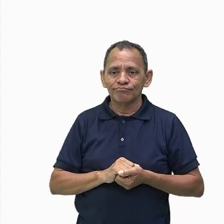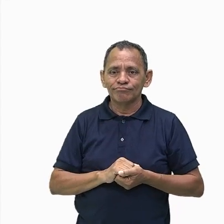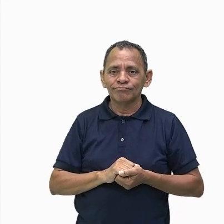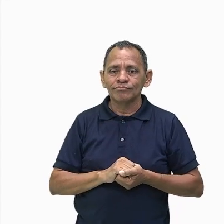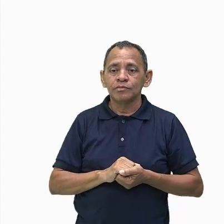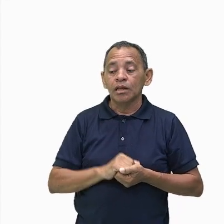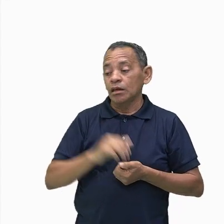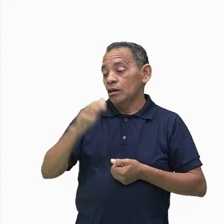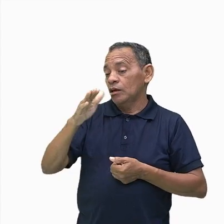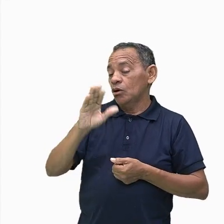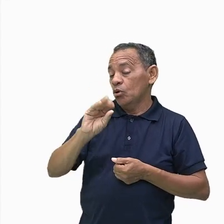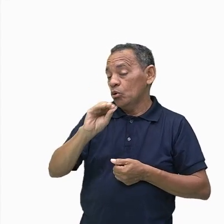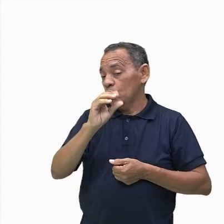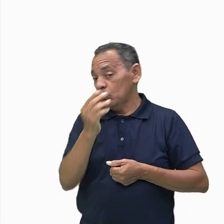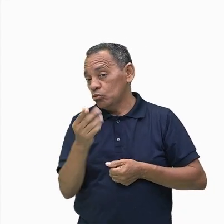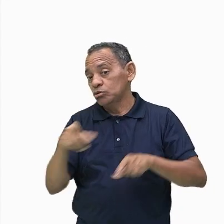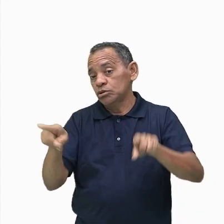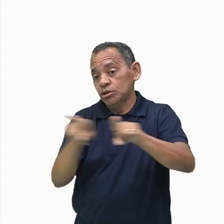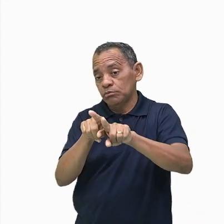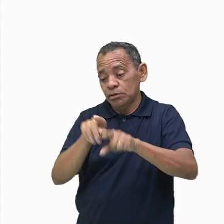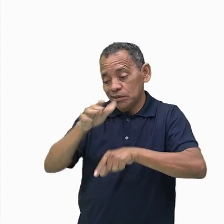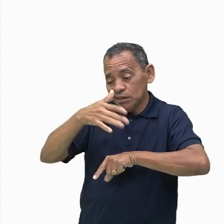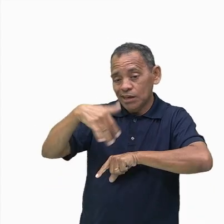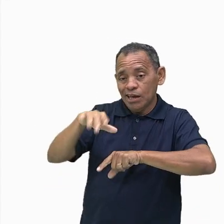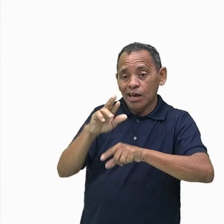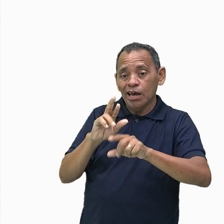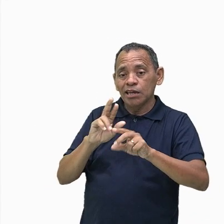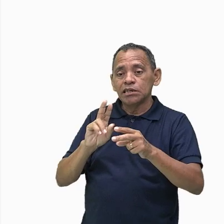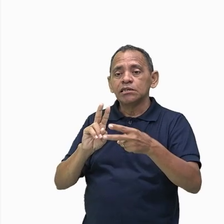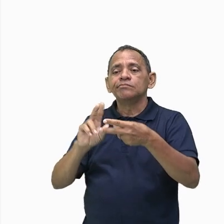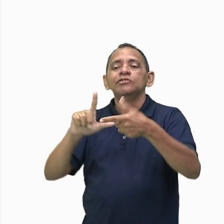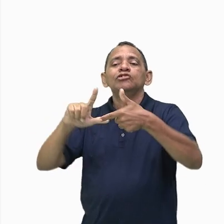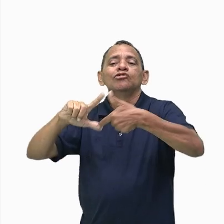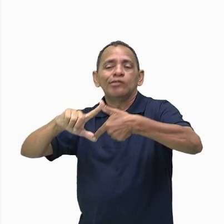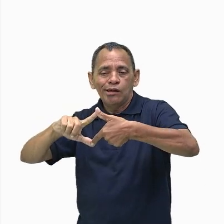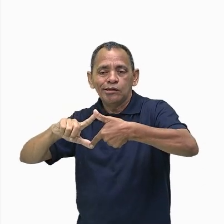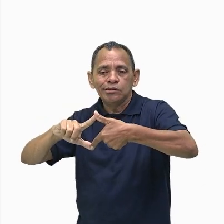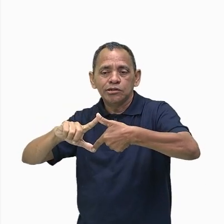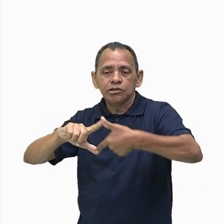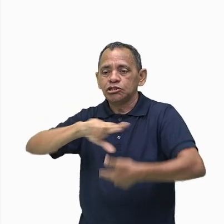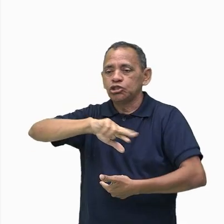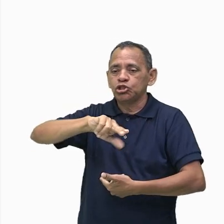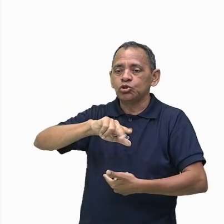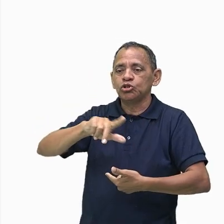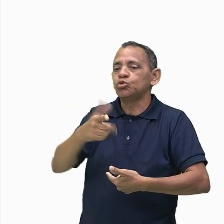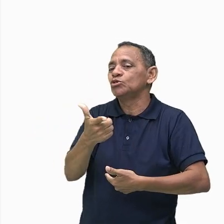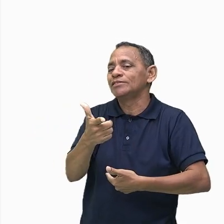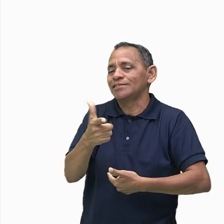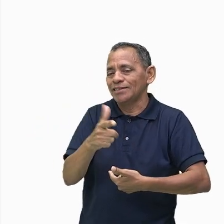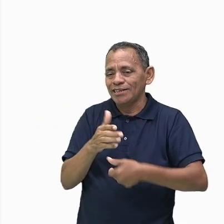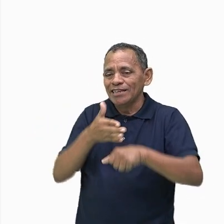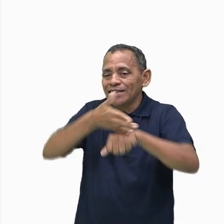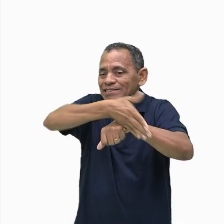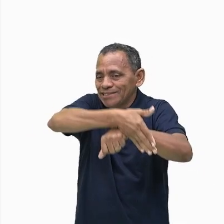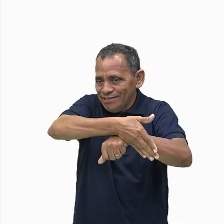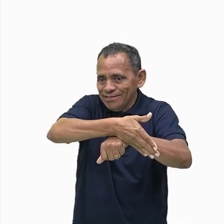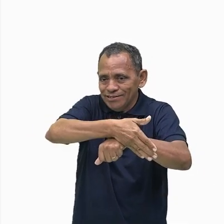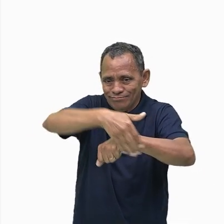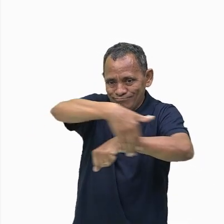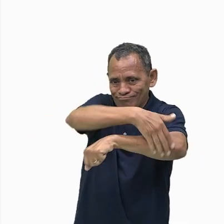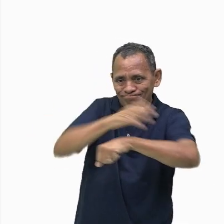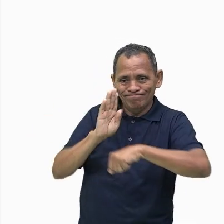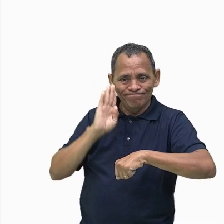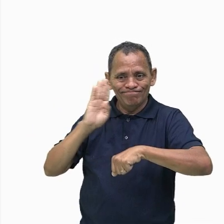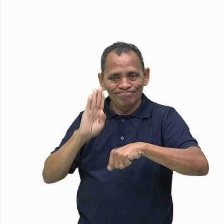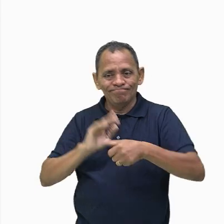áreas isoladas, tá? Que não são diretamente acessíveis pela estrada principal. E existem